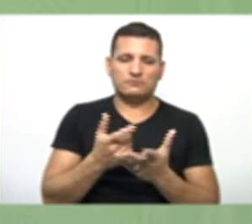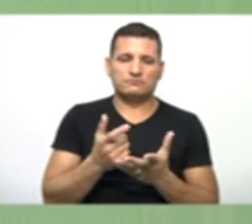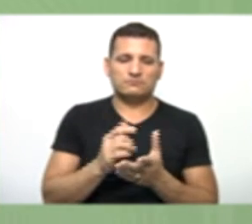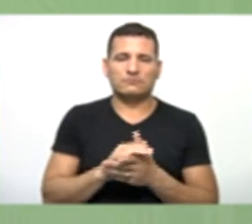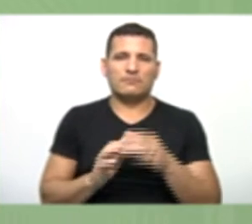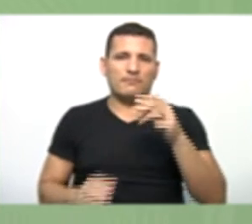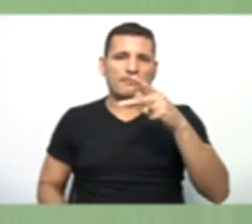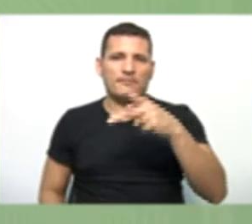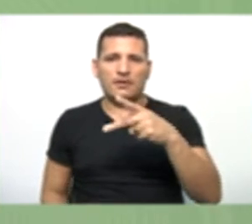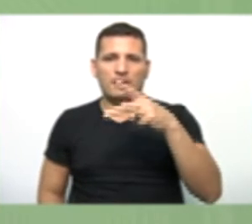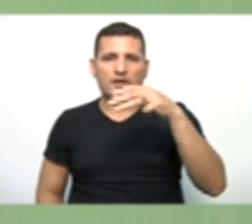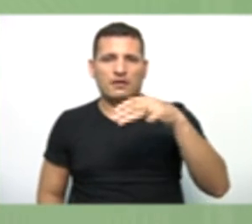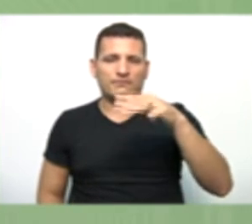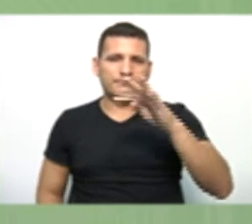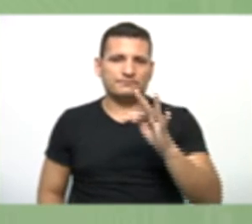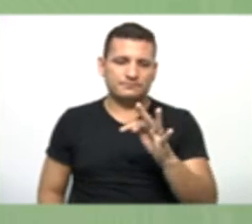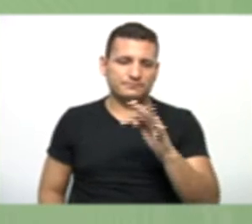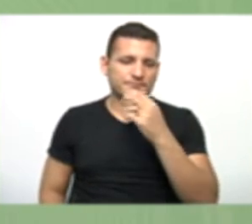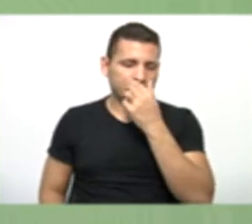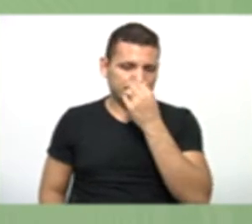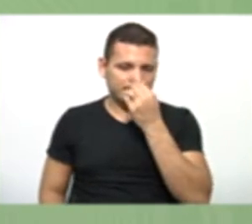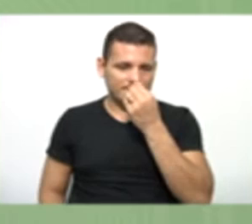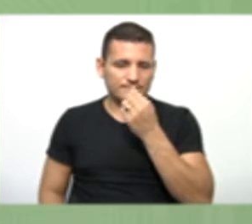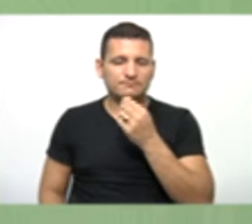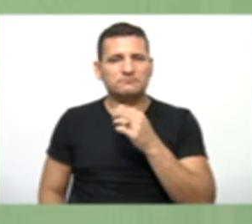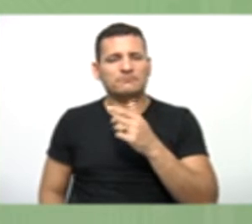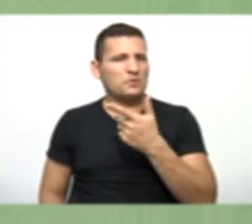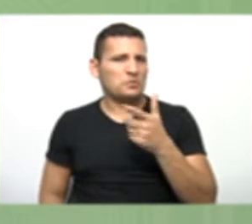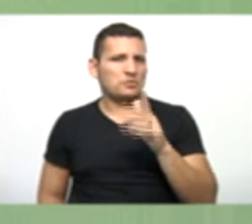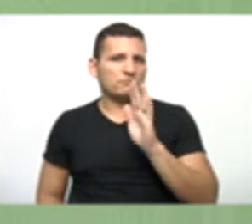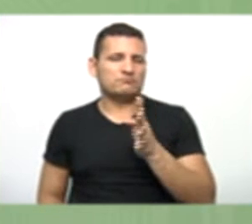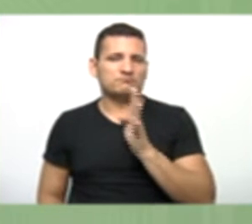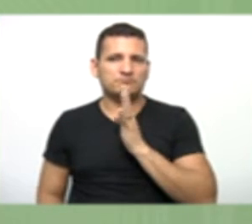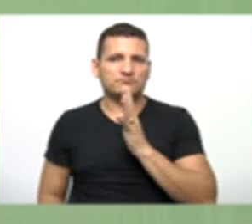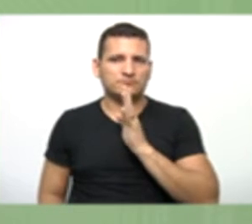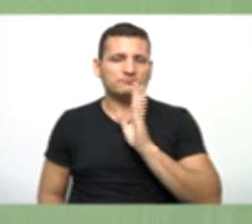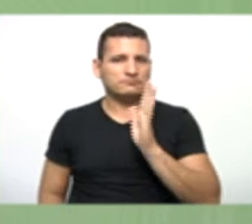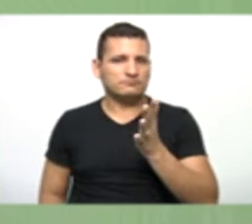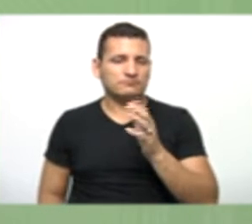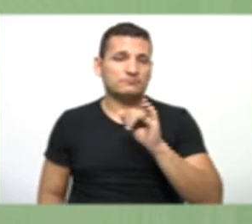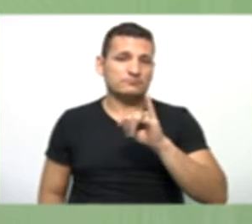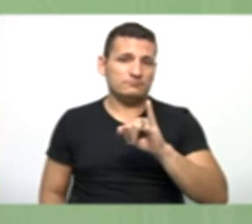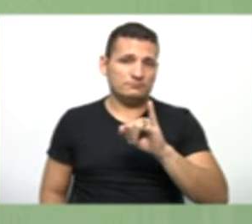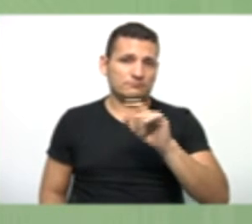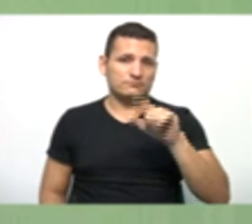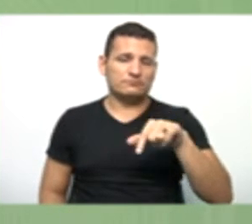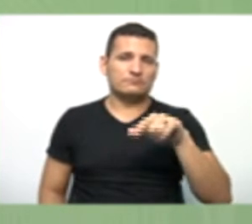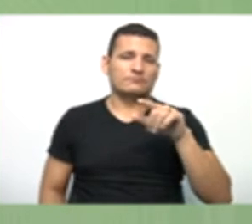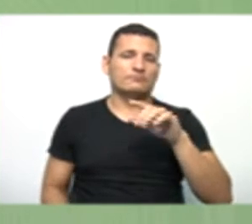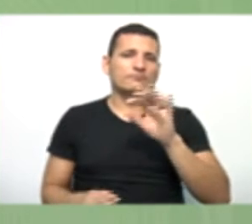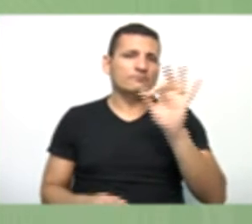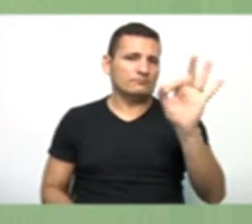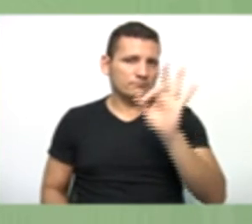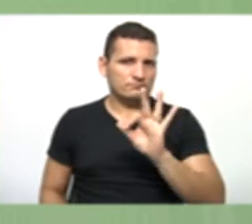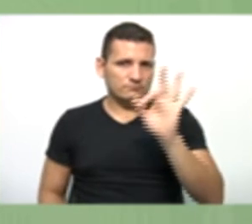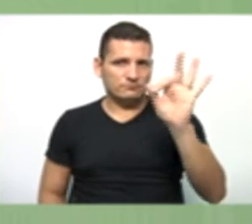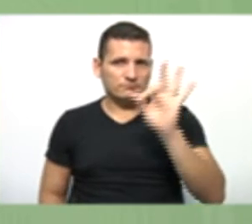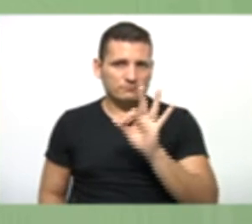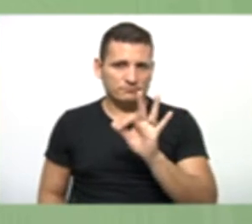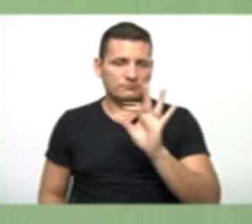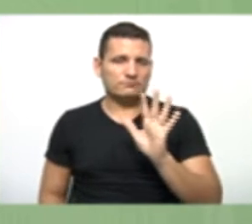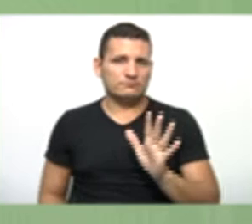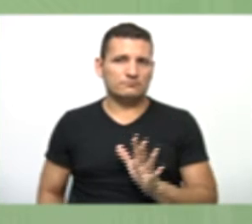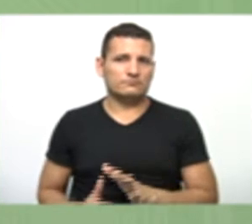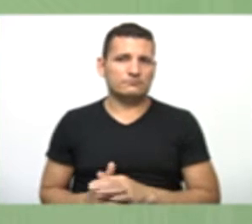palavras. As outras a gente já está careca de entendê-las, que são o I, que é a nossa taxa, ok? A